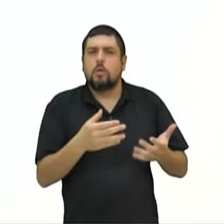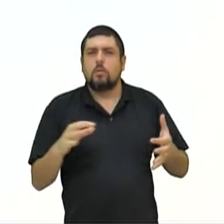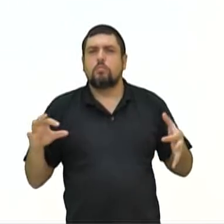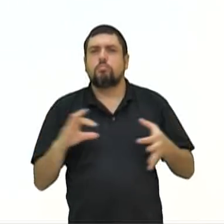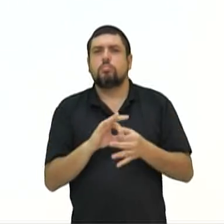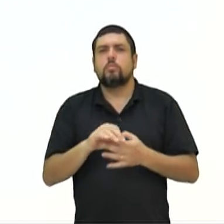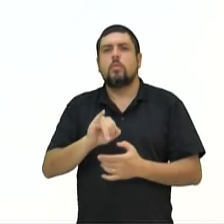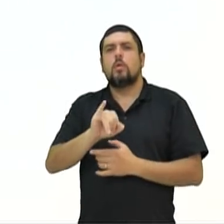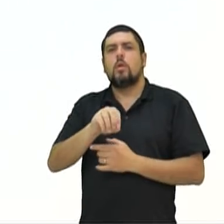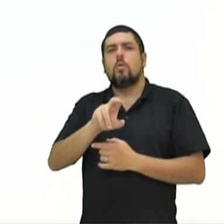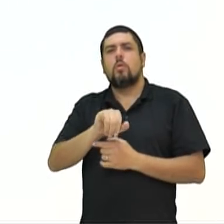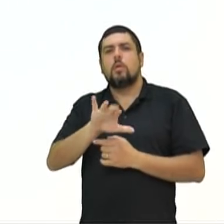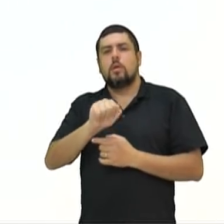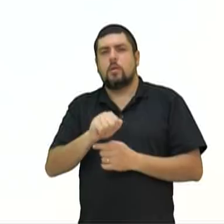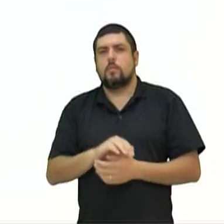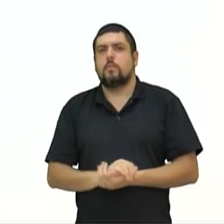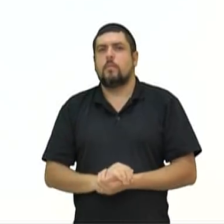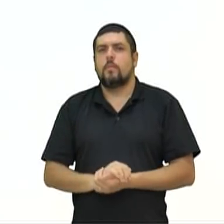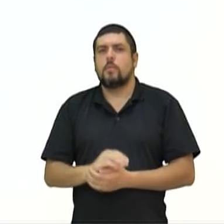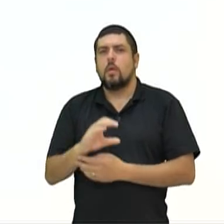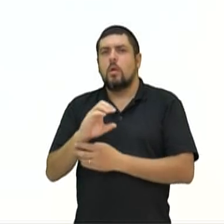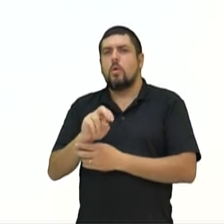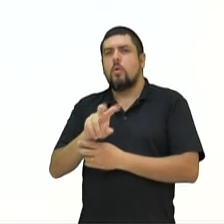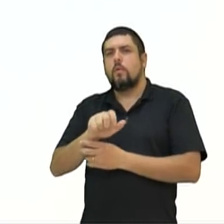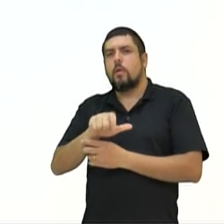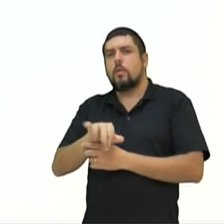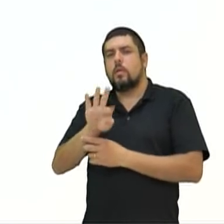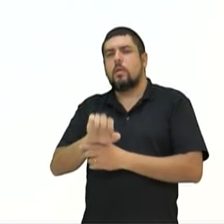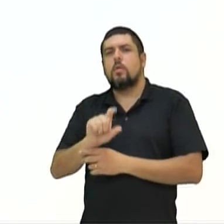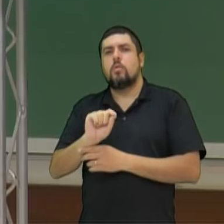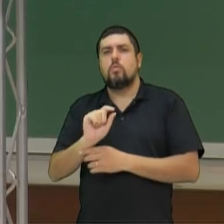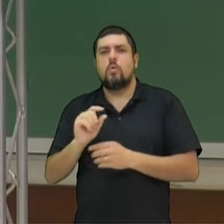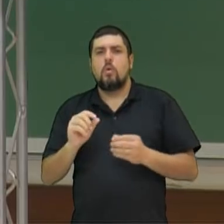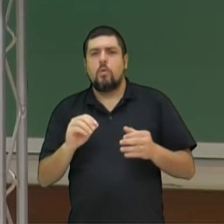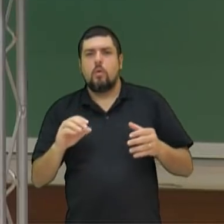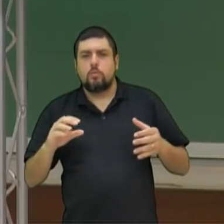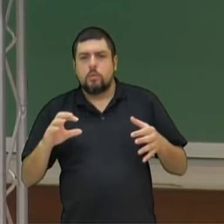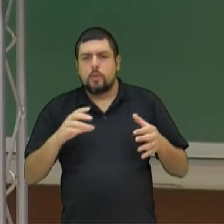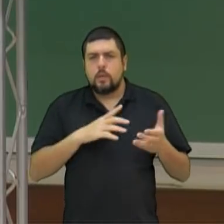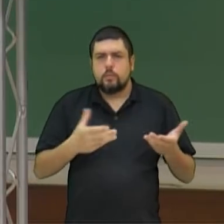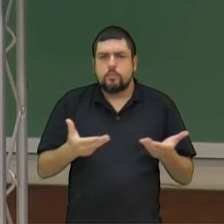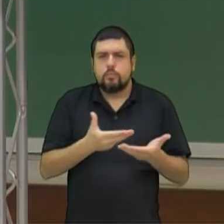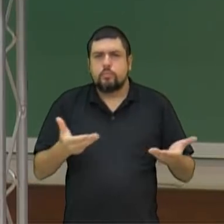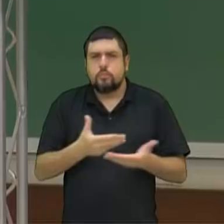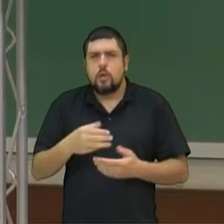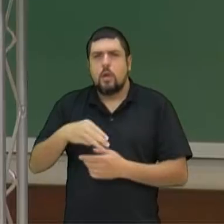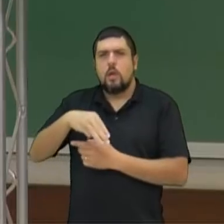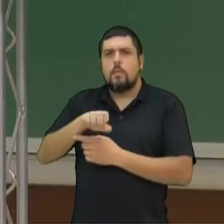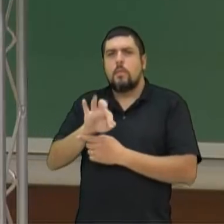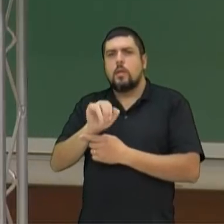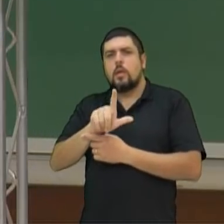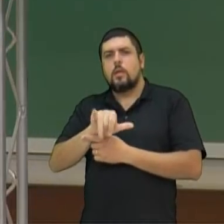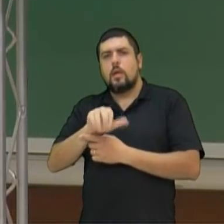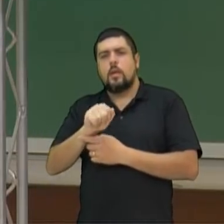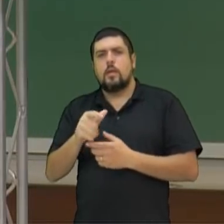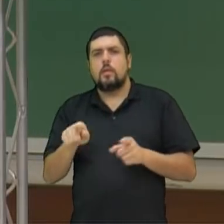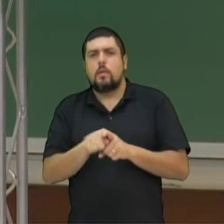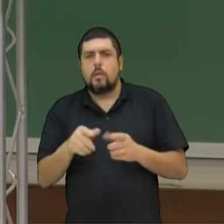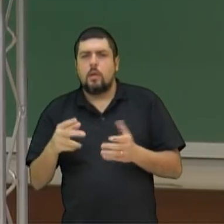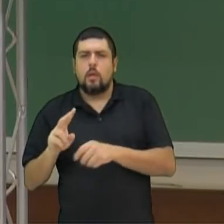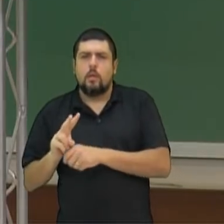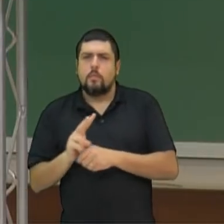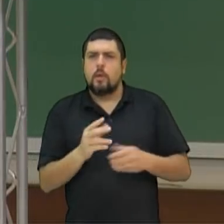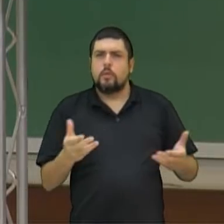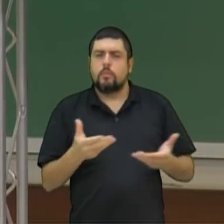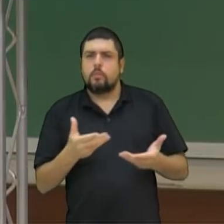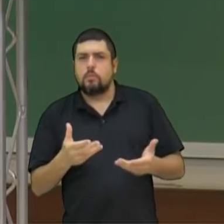iônica. Covalente tem compartilhamento, metálica também. Então você empresta, mas quer de volta. Iônica não,